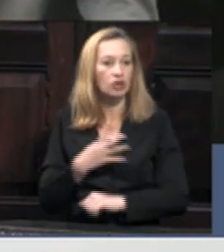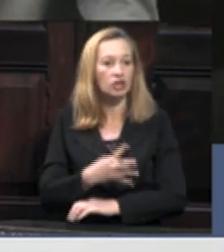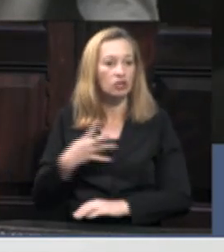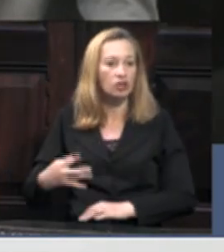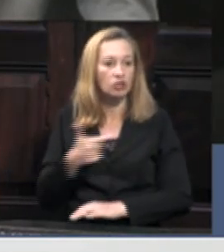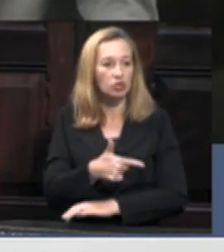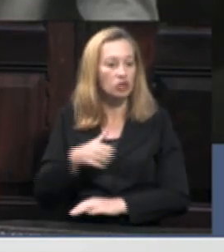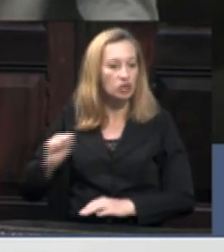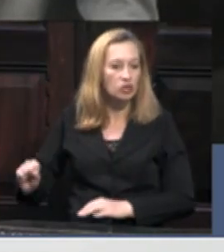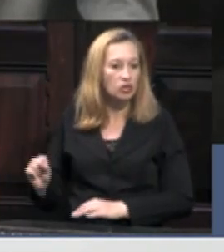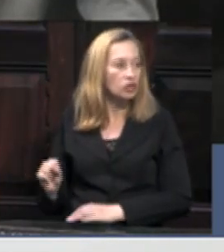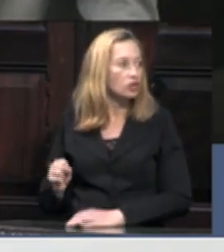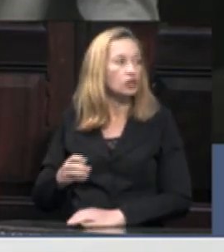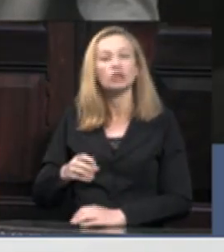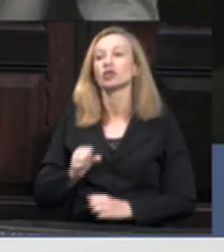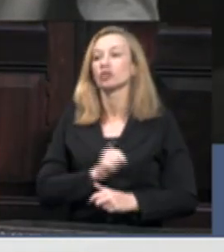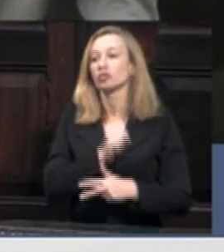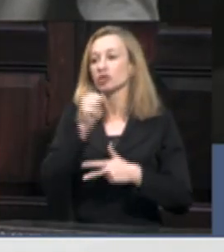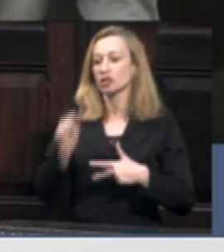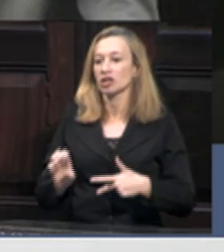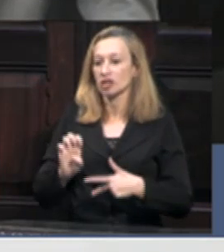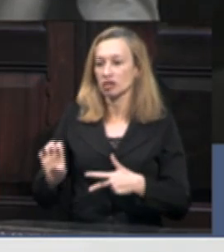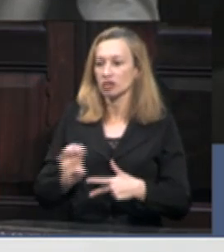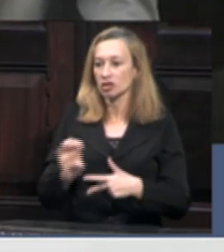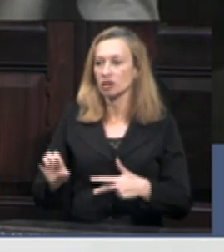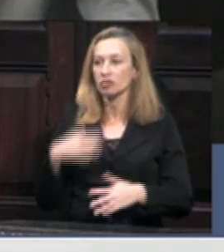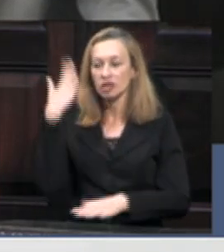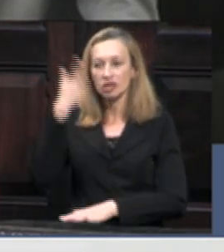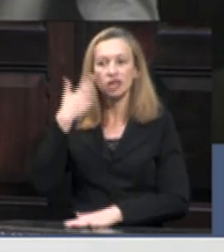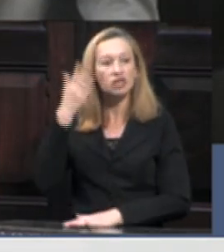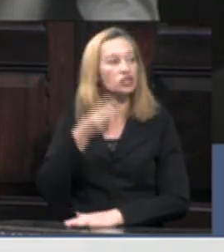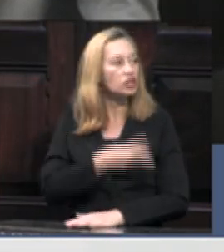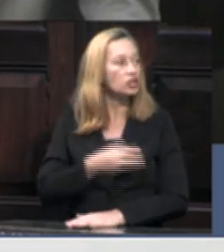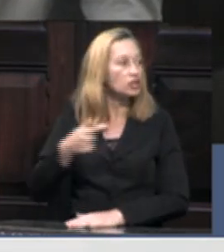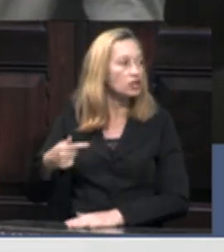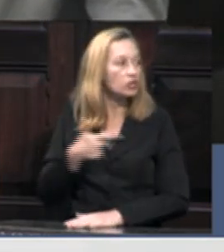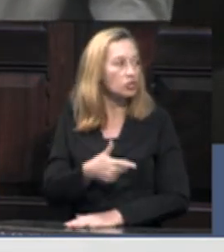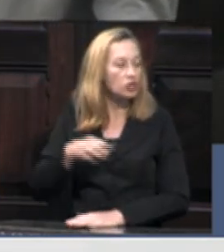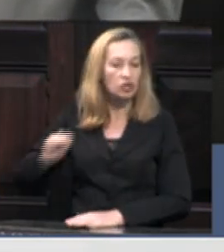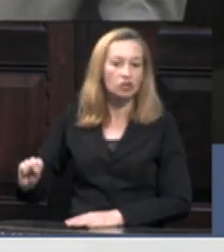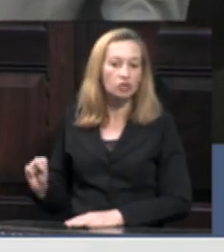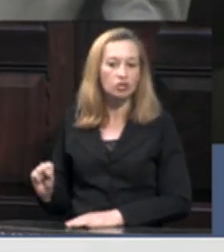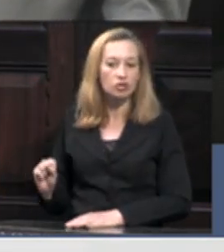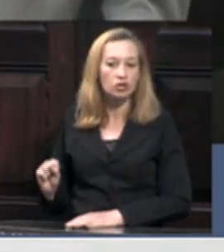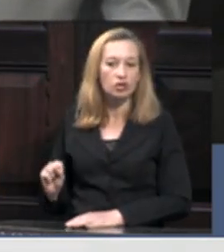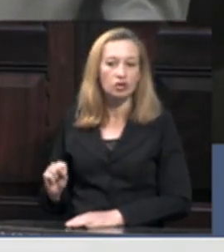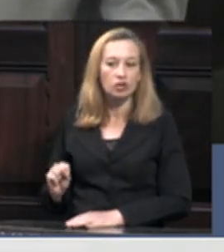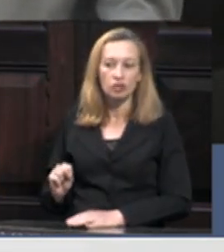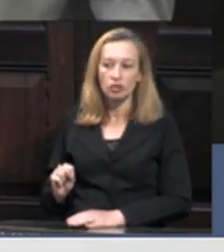4444/2018, de autoria do Poder Executivo, mensagem 37 de 18, que dispõe sobre a revisão do Plano